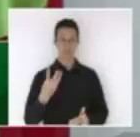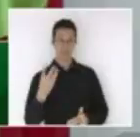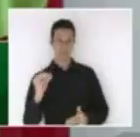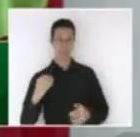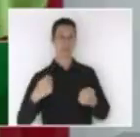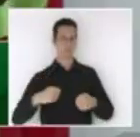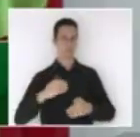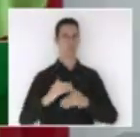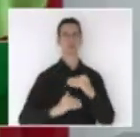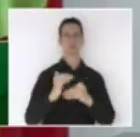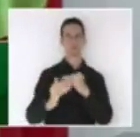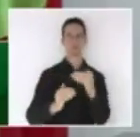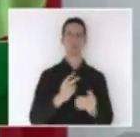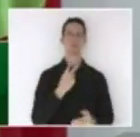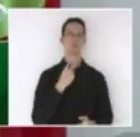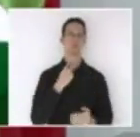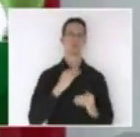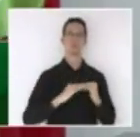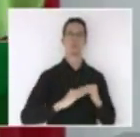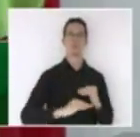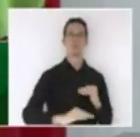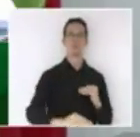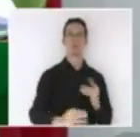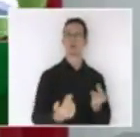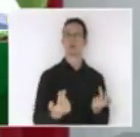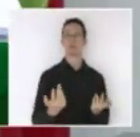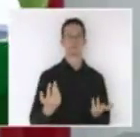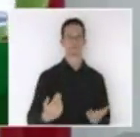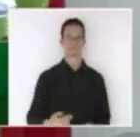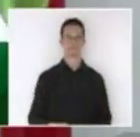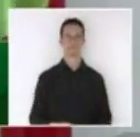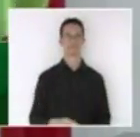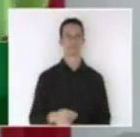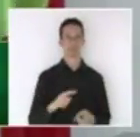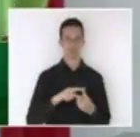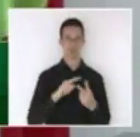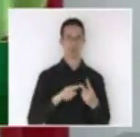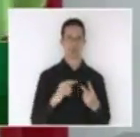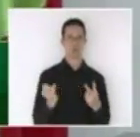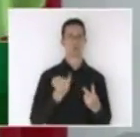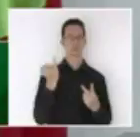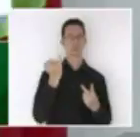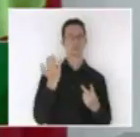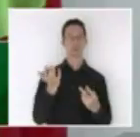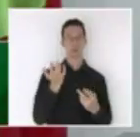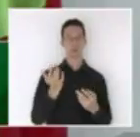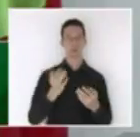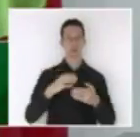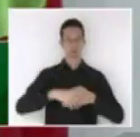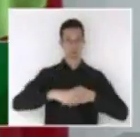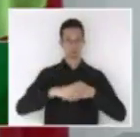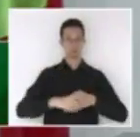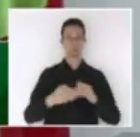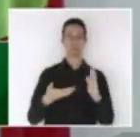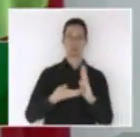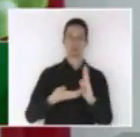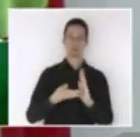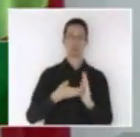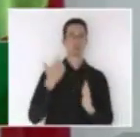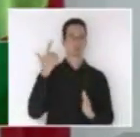aqui vai ser um fator muito importante. De forma que eu quero cumprimentar a Câmara dos Deputados, que já conseguiu votar. Muito